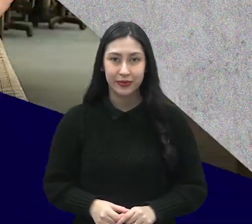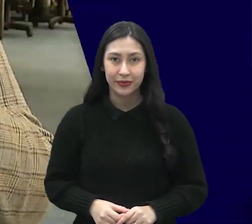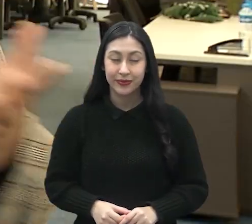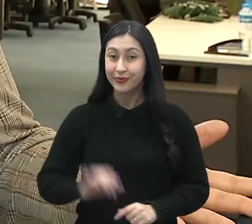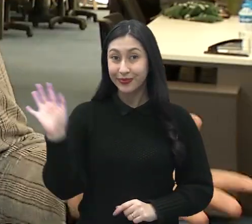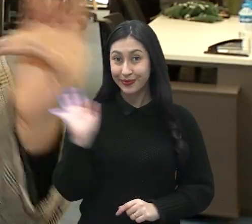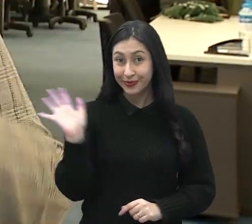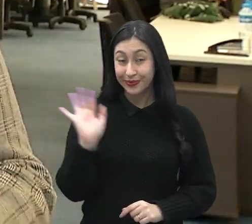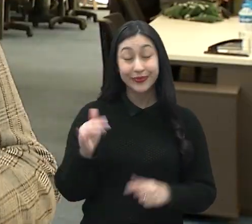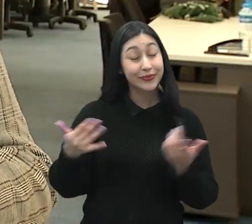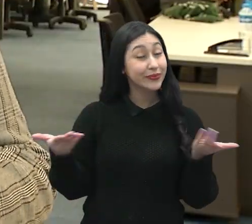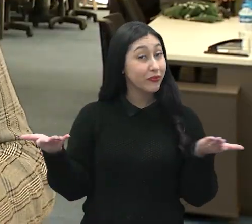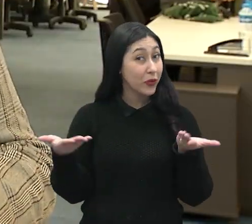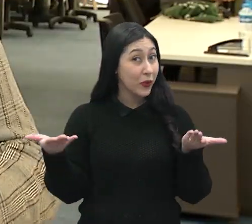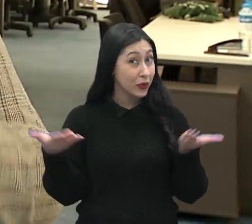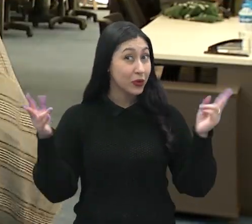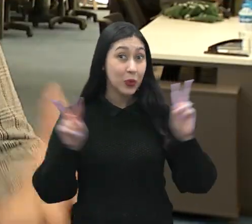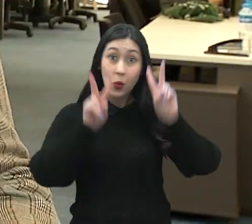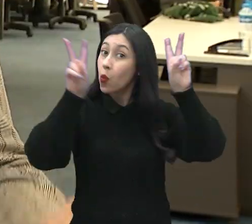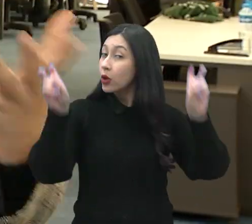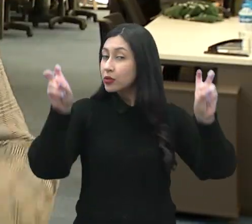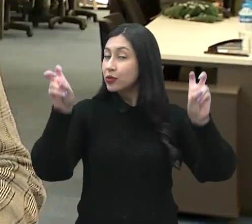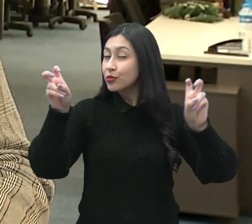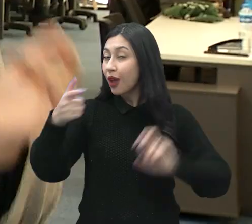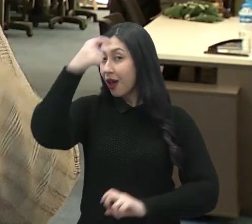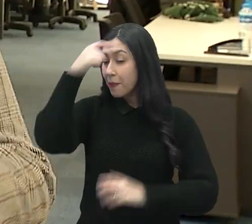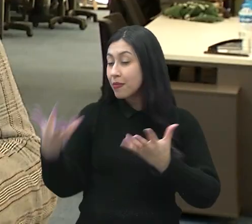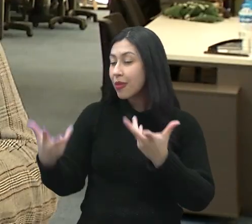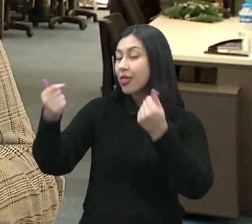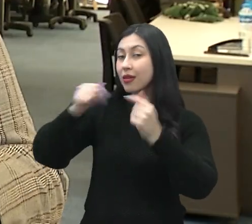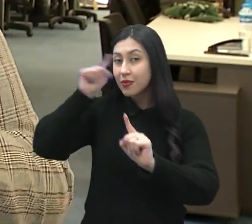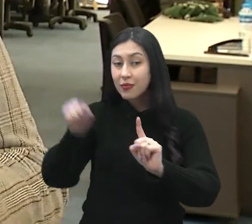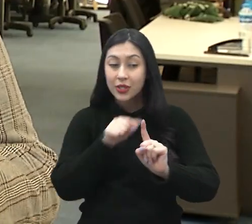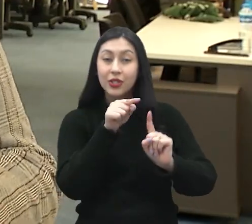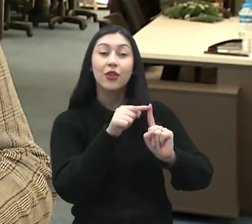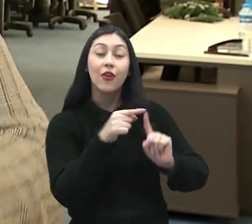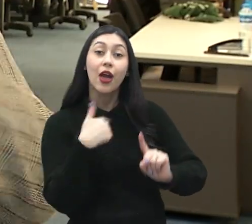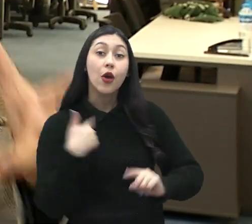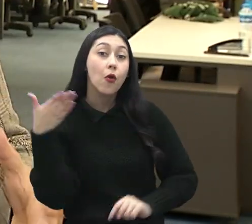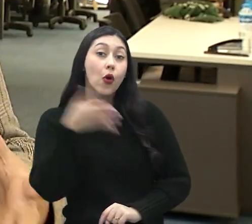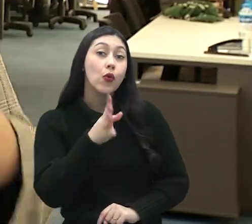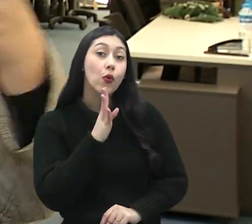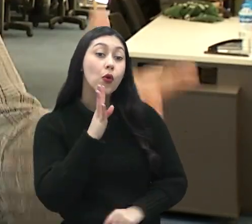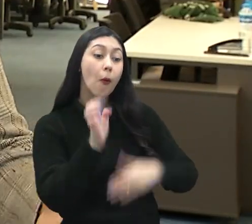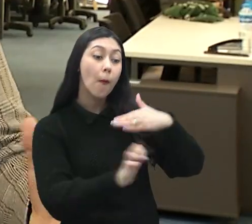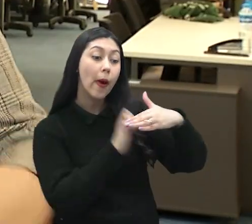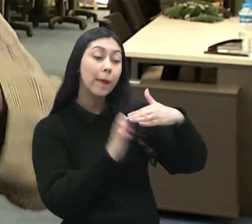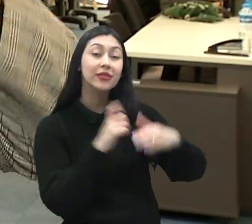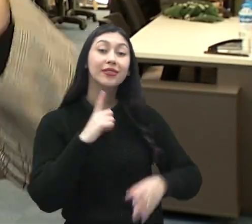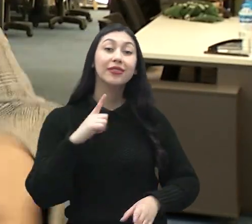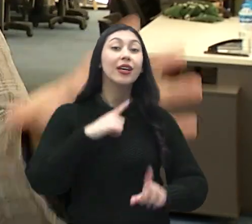Oi pessoal, bom, já que hoje o programa está falando sobre vocação e propósito, eu vim conhecer uma empresa aqui na cidade que tem como esse